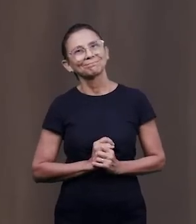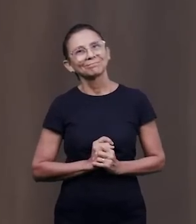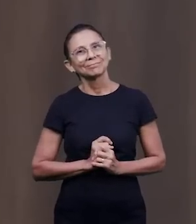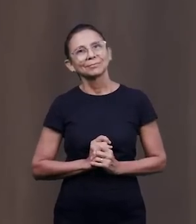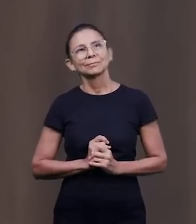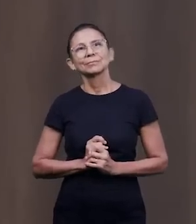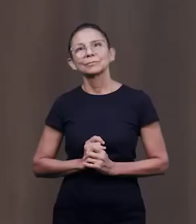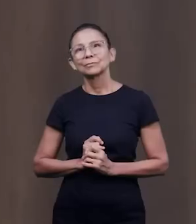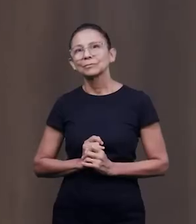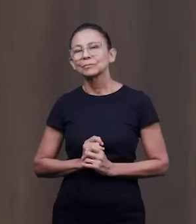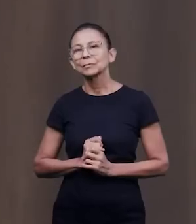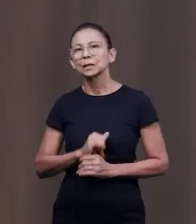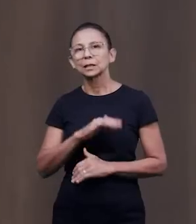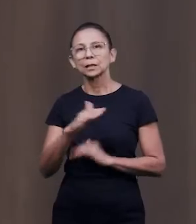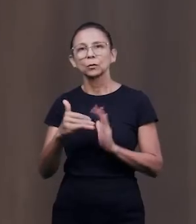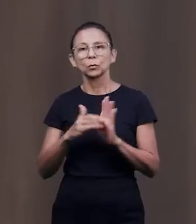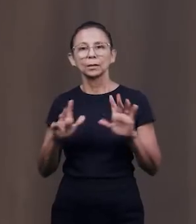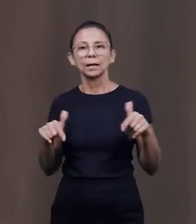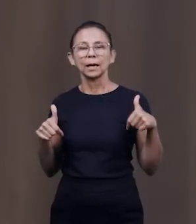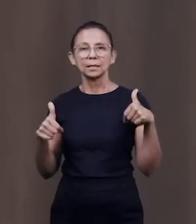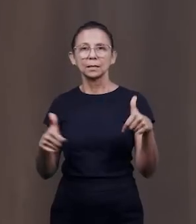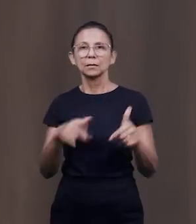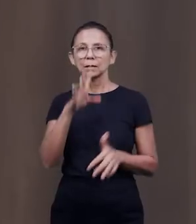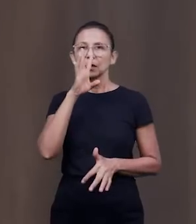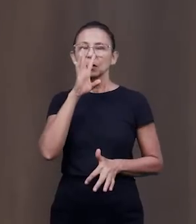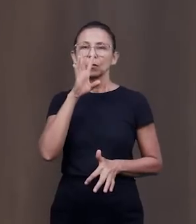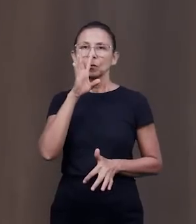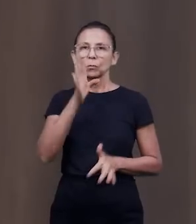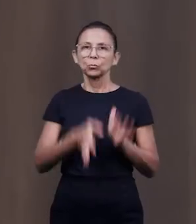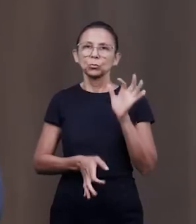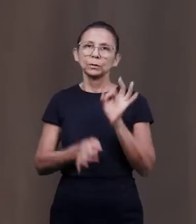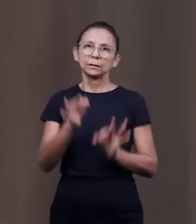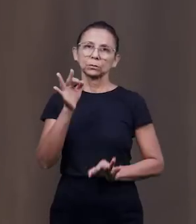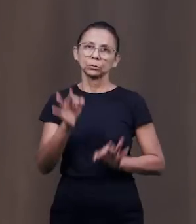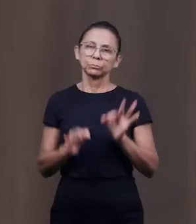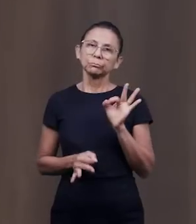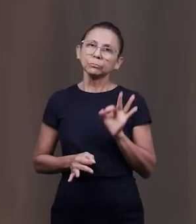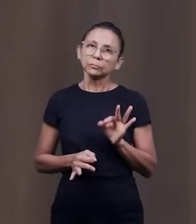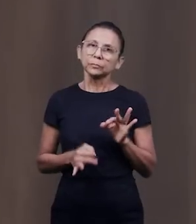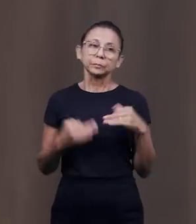de discordar disso, discordar daquilo. Está tudo certo.